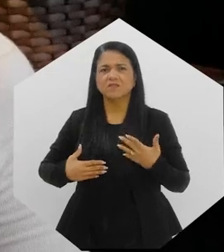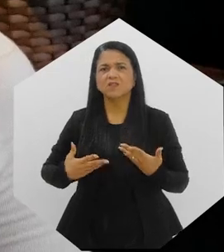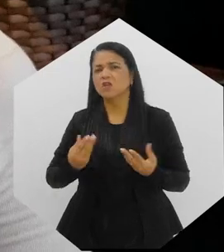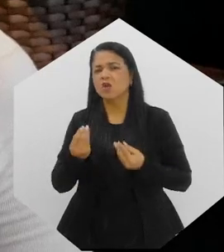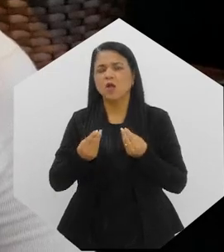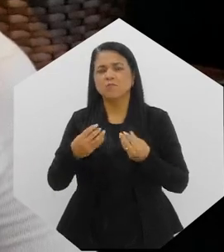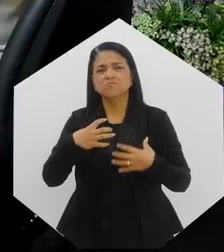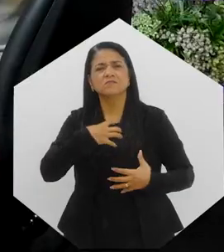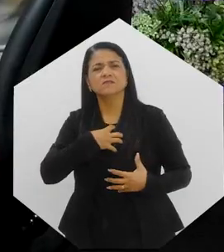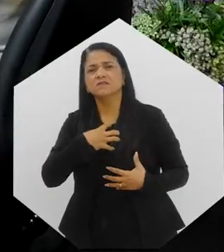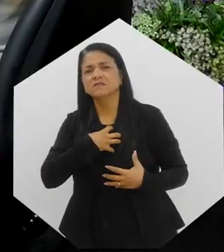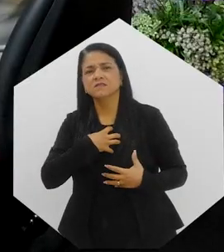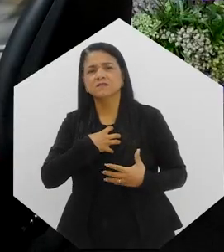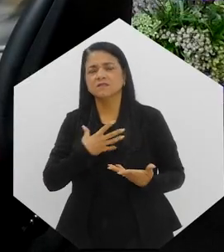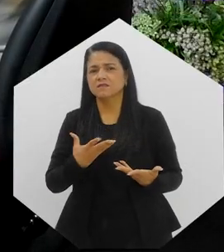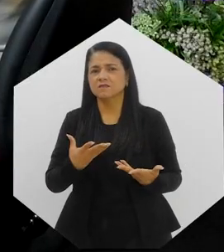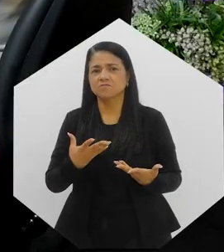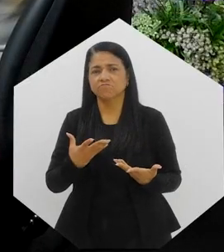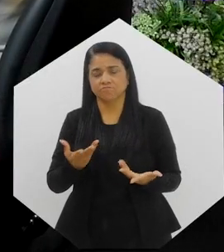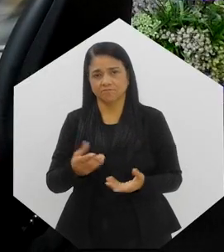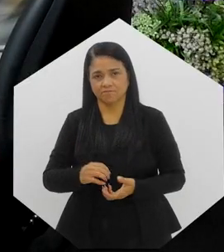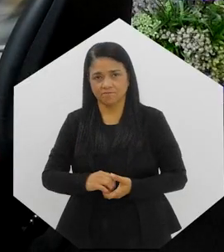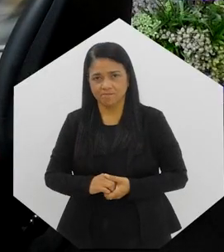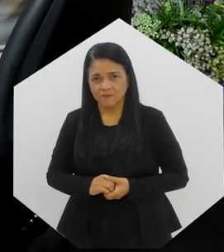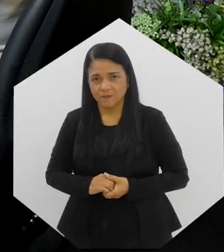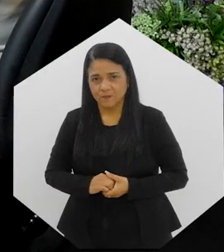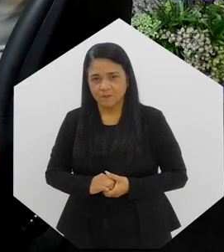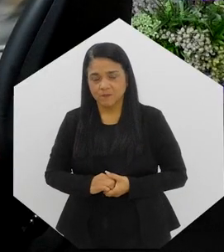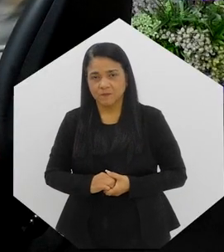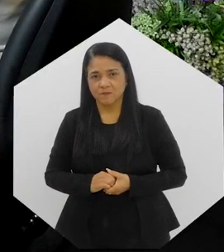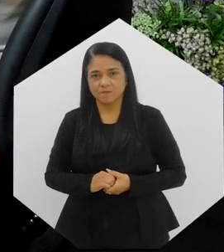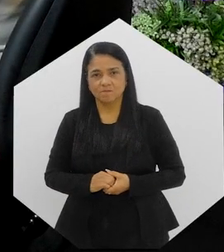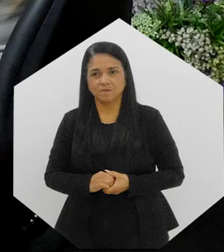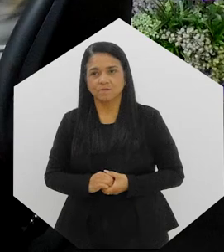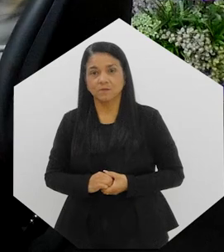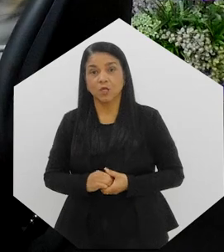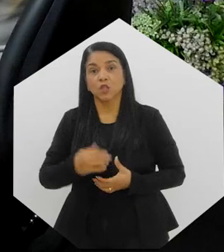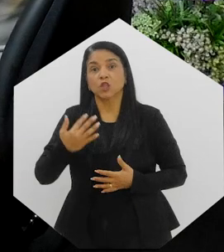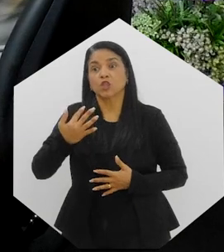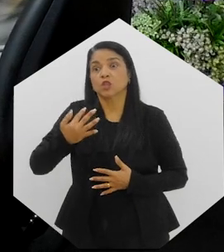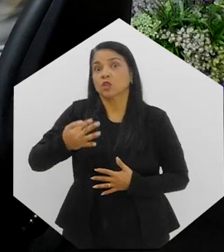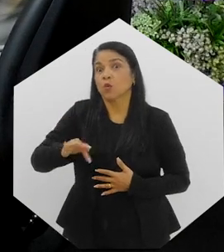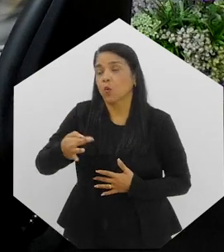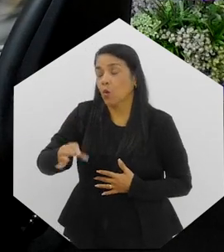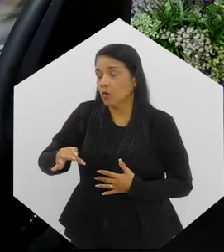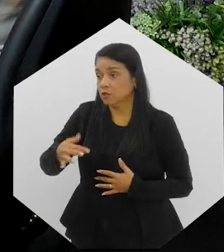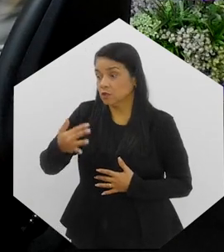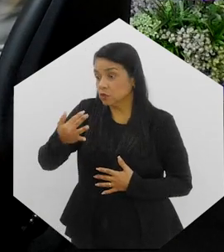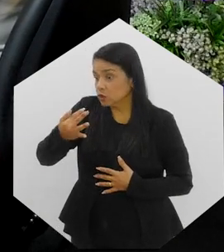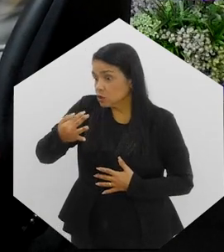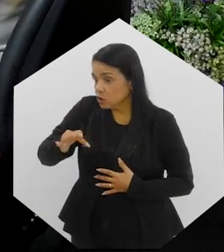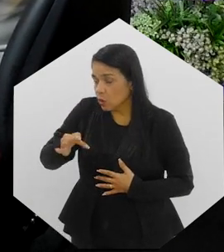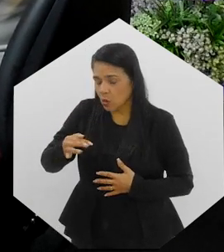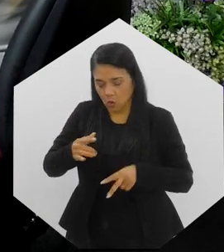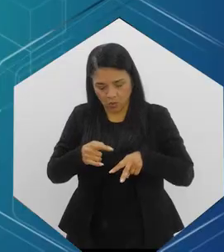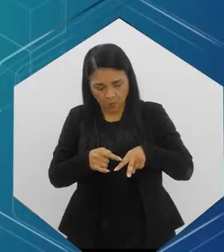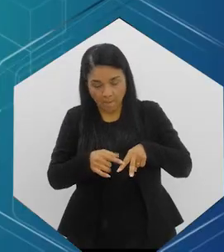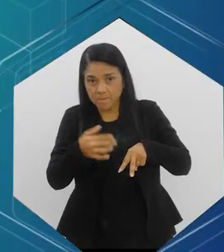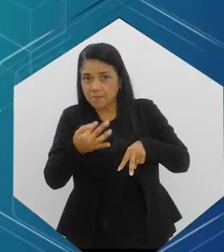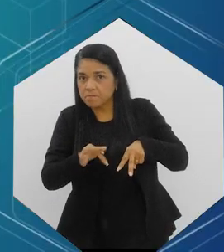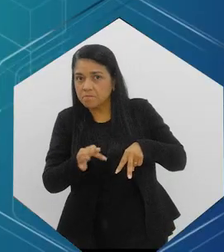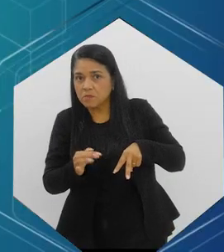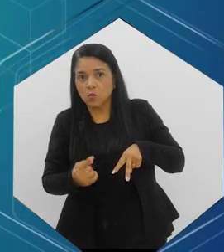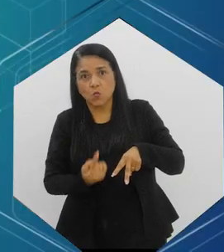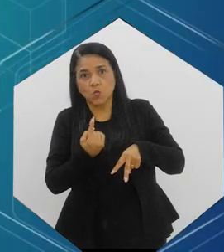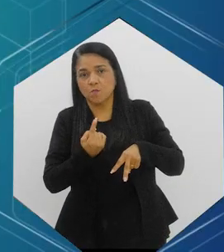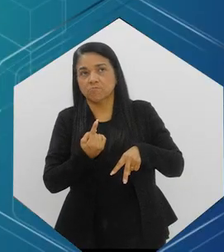trombose? Quais os sintomas físicos, né, e orgânicos? Dor. Dor em uma perna só sem